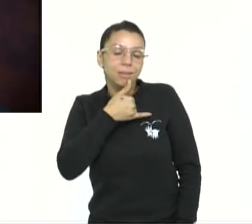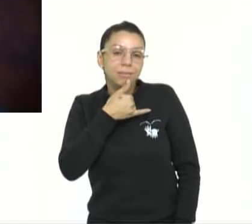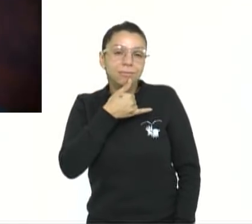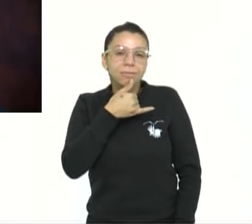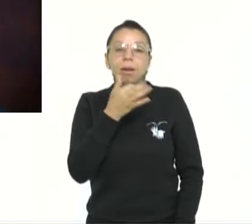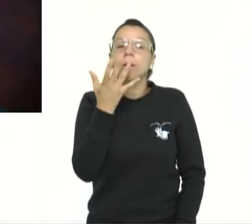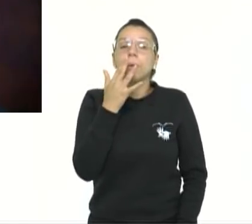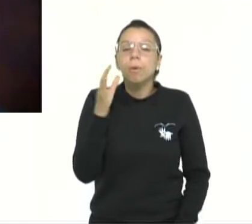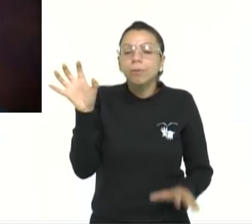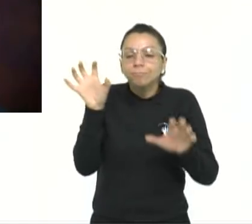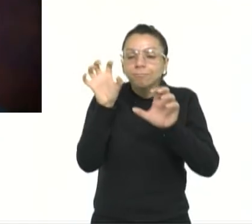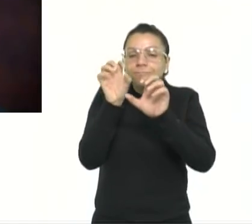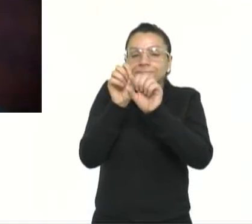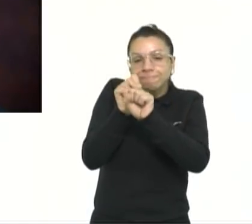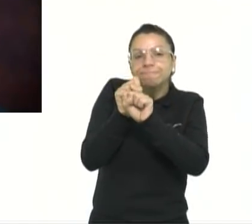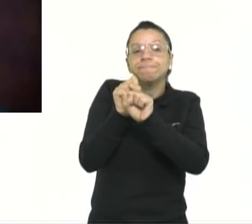tal.